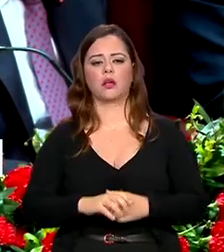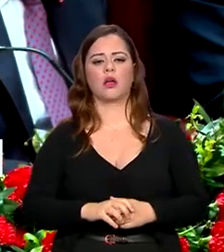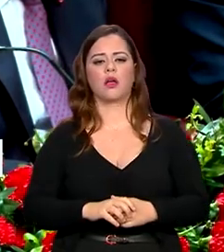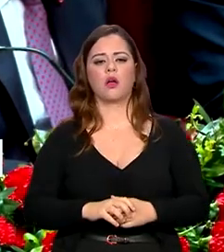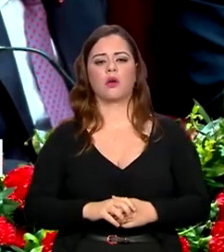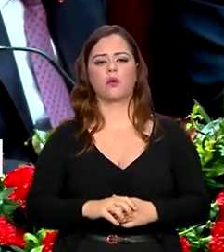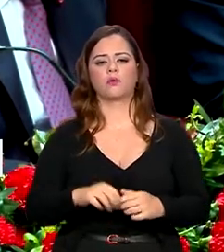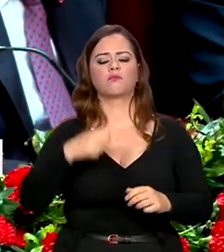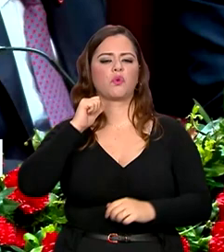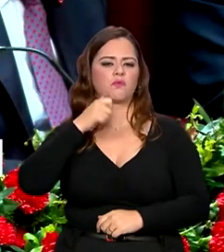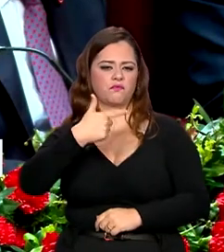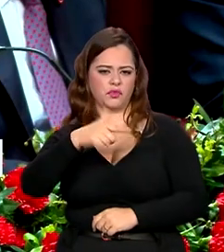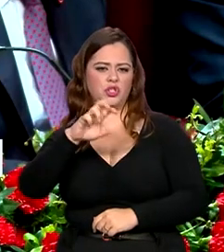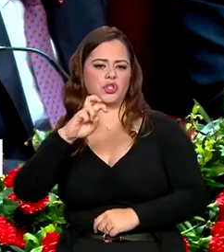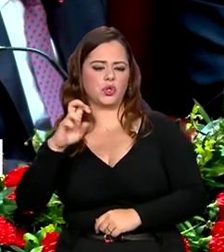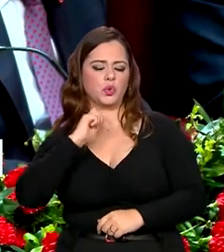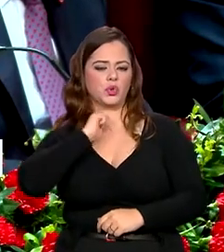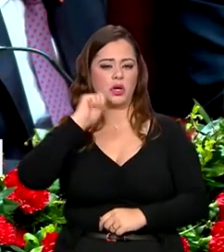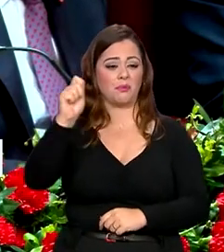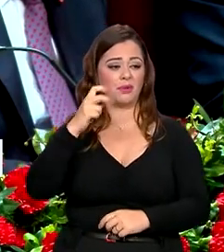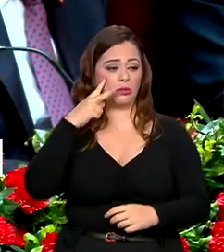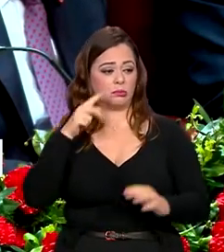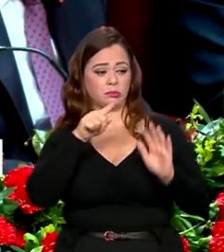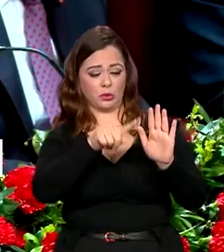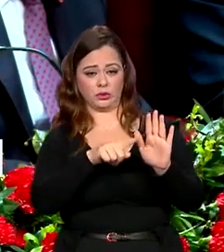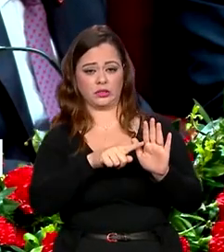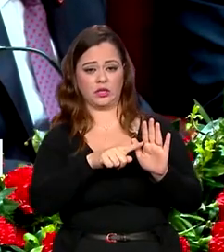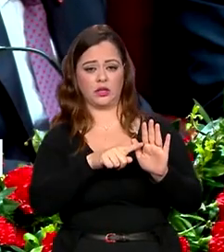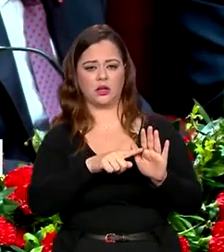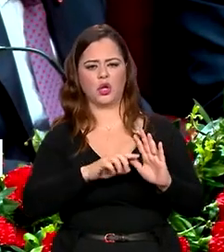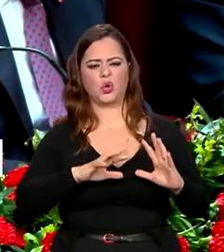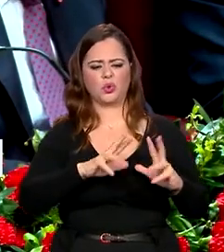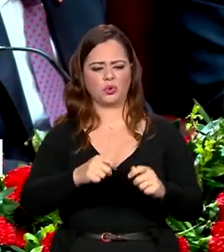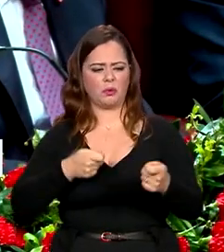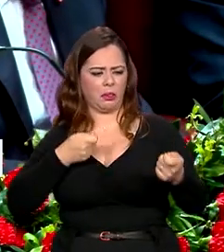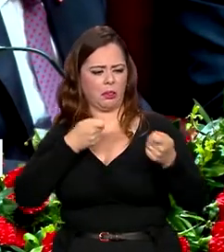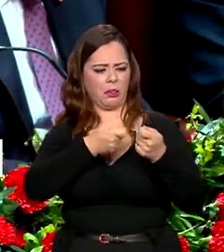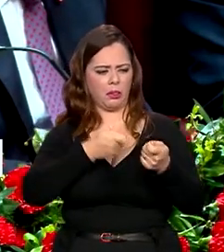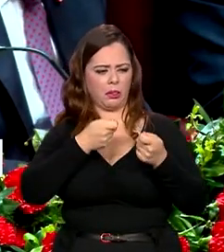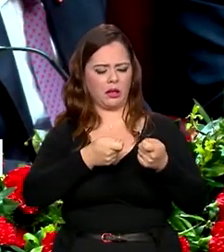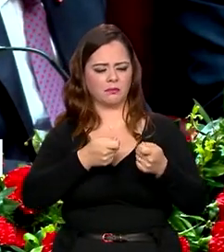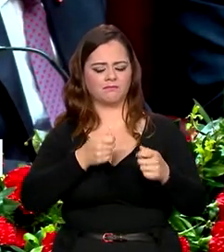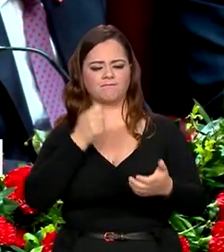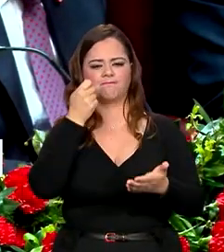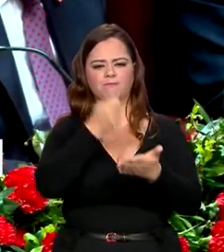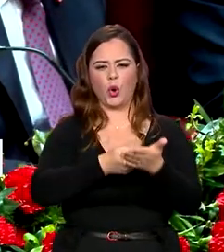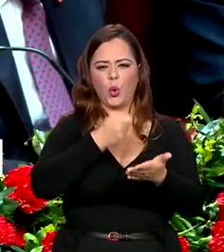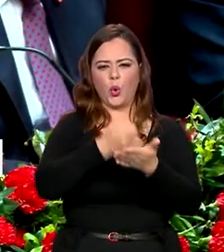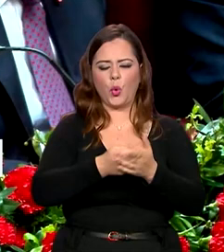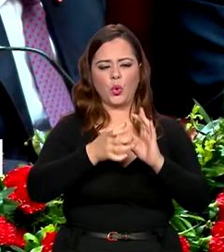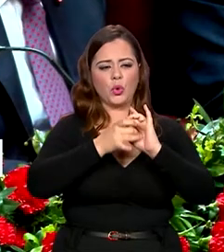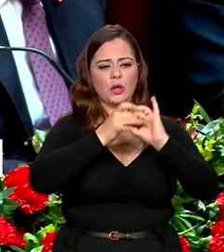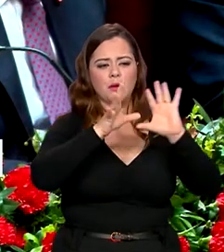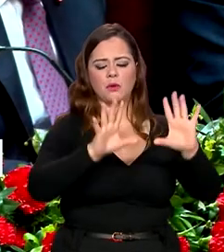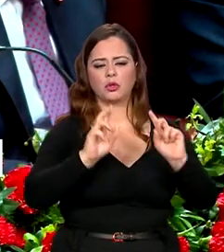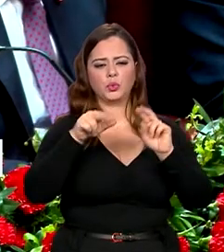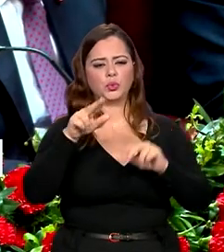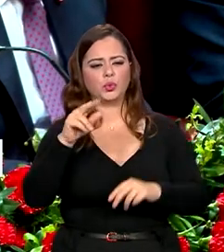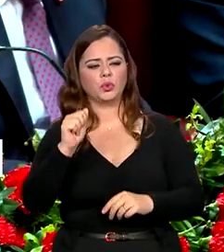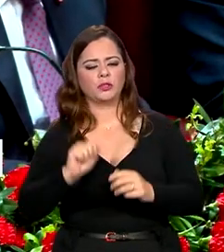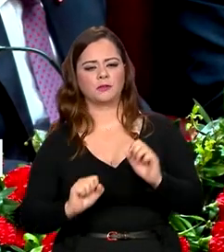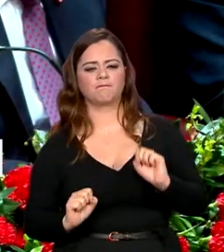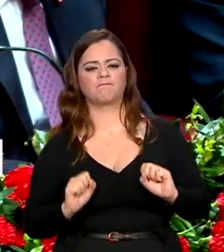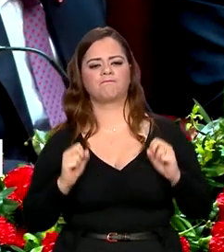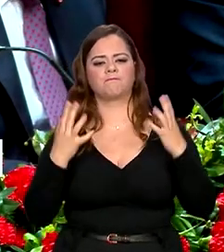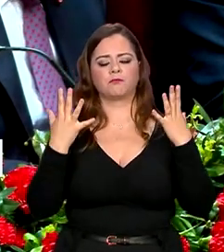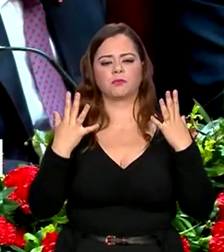abril nos mostra que uma política militar que enfrenta um povo em luta pela liberdade jamais poderá vencê-lo.